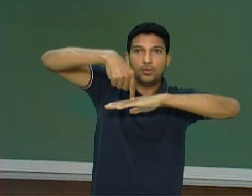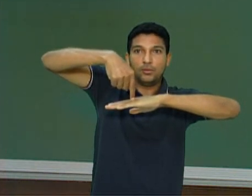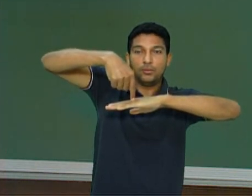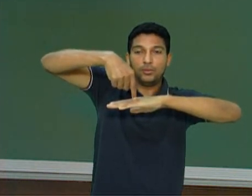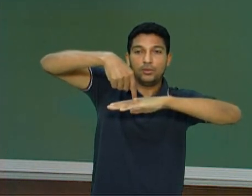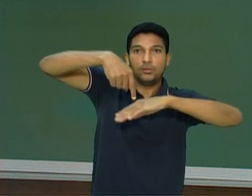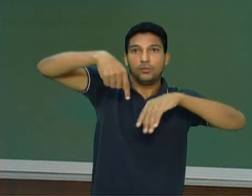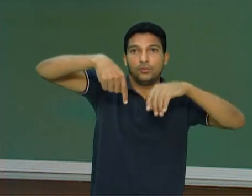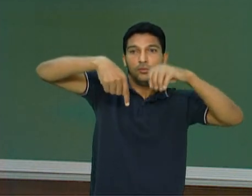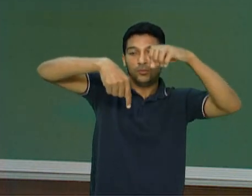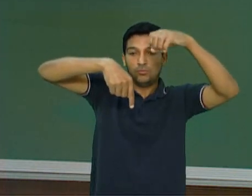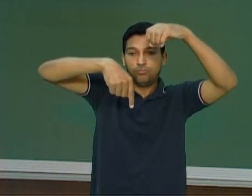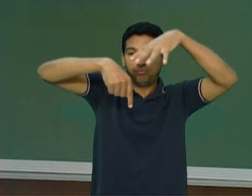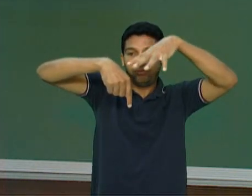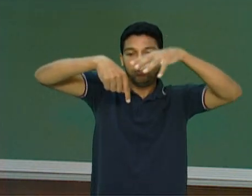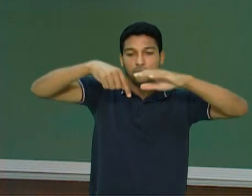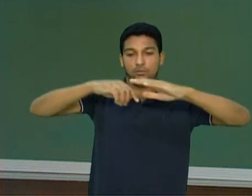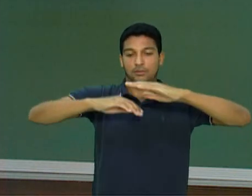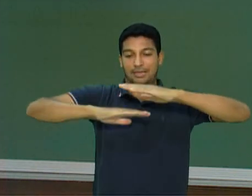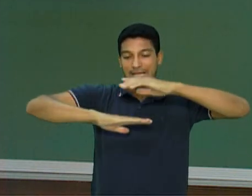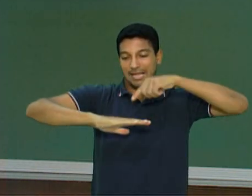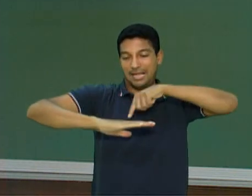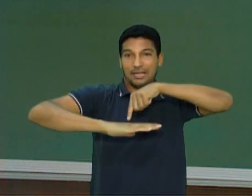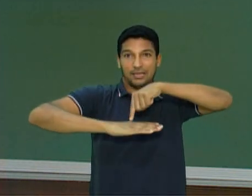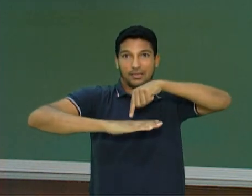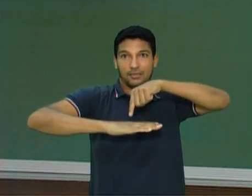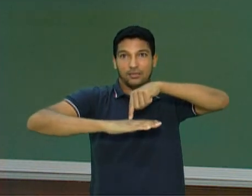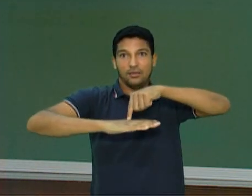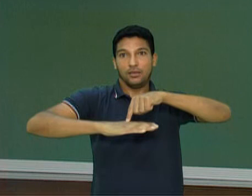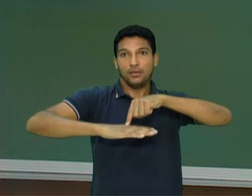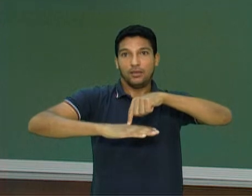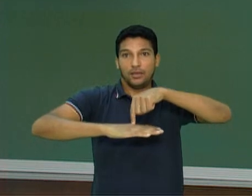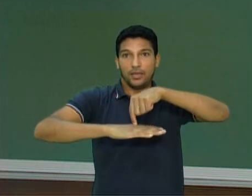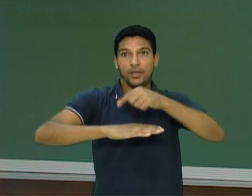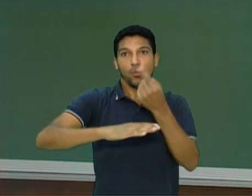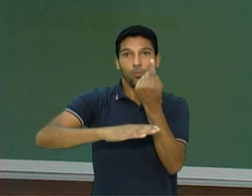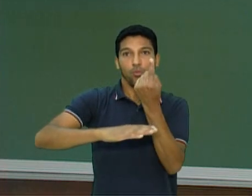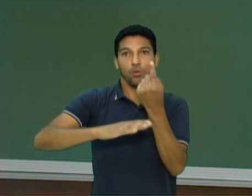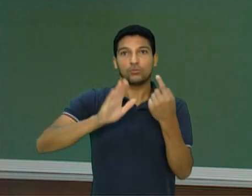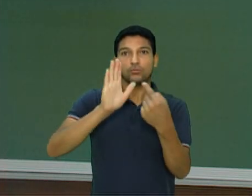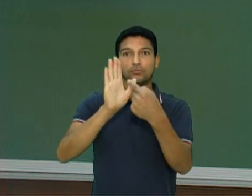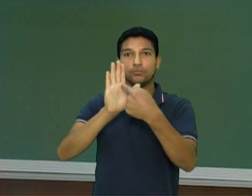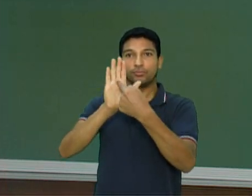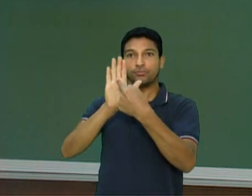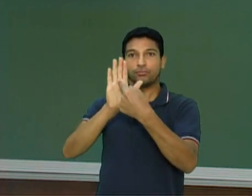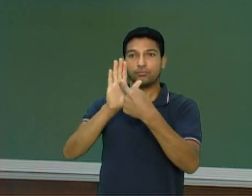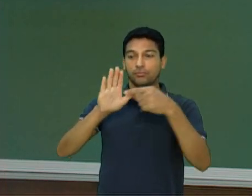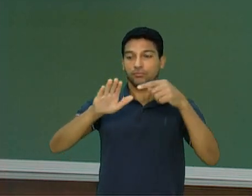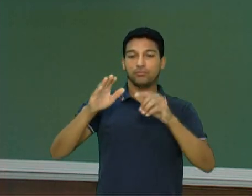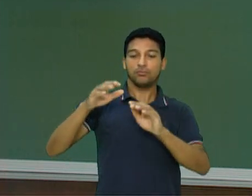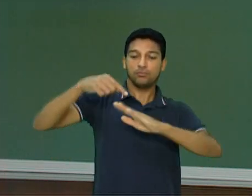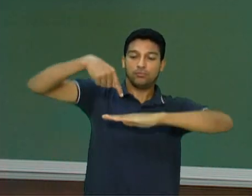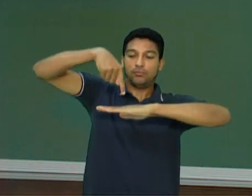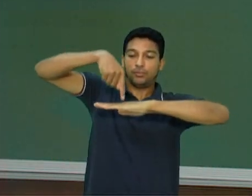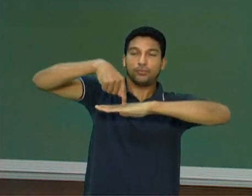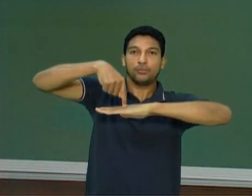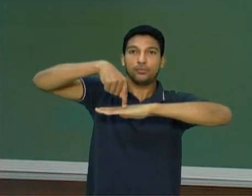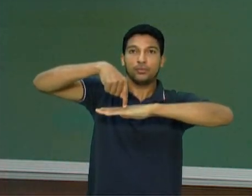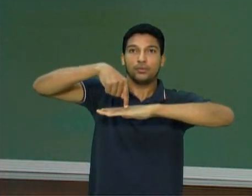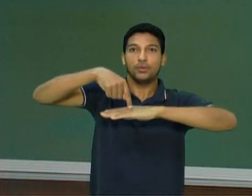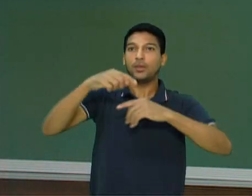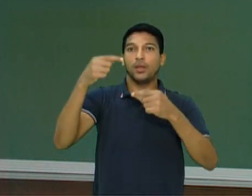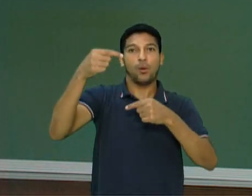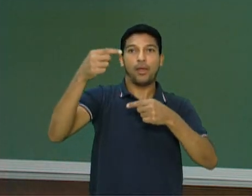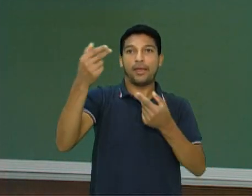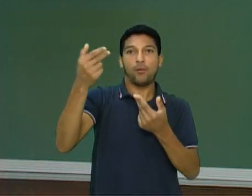ponto só, e não um segmento de reta, como estava afirmando, né, esse exercício. Ok? Beleza? Então, aqui